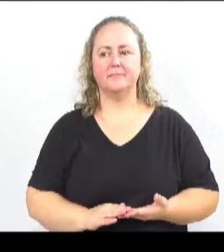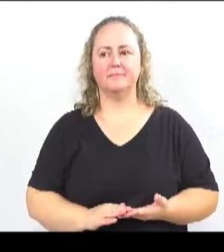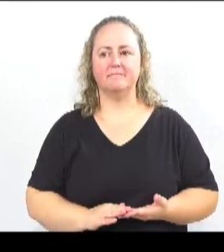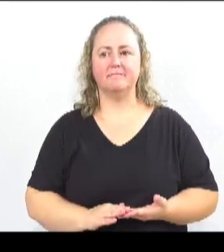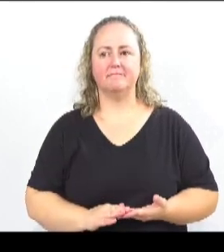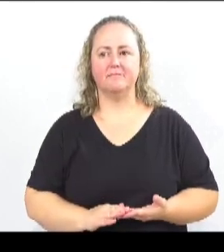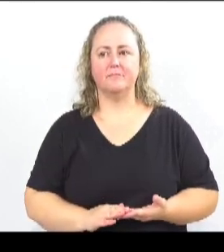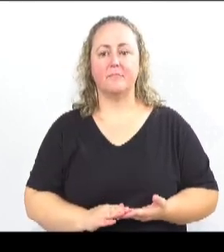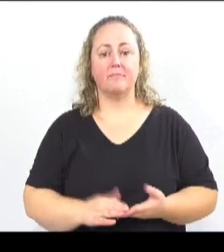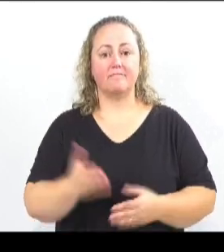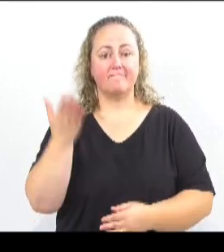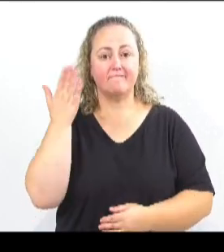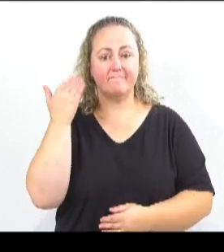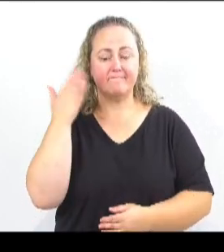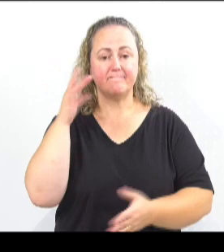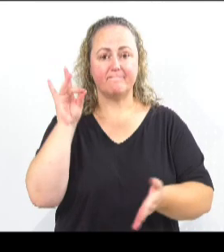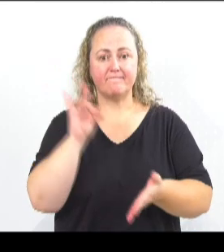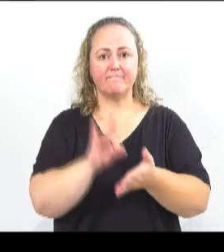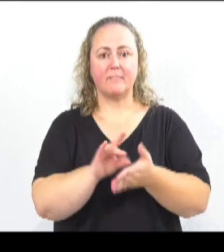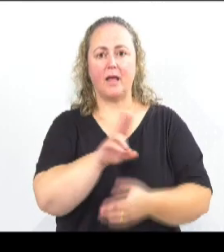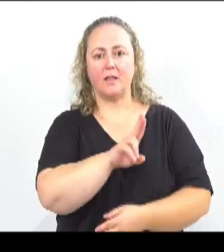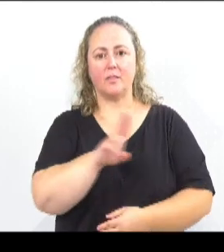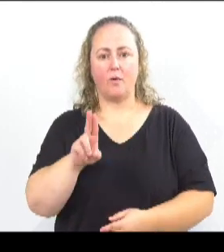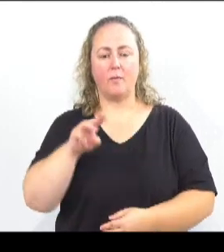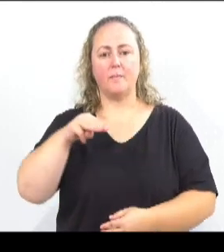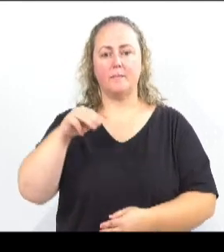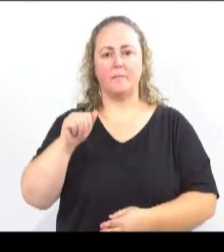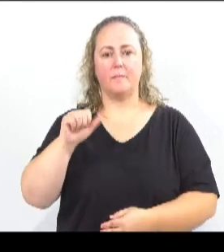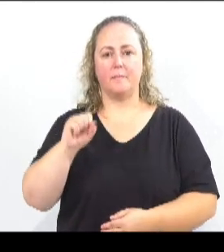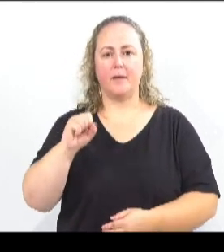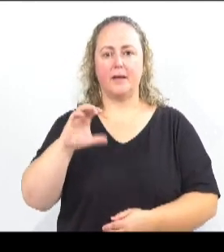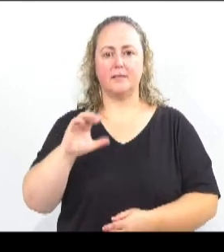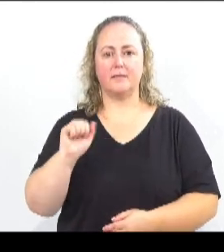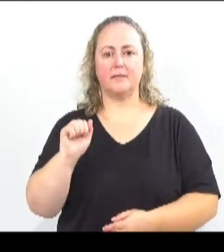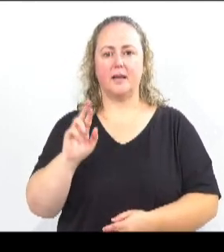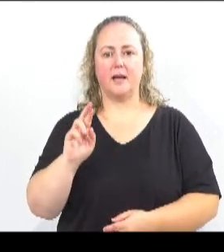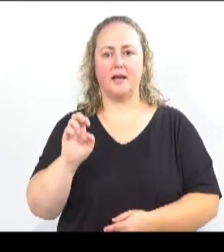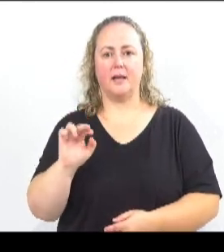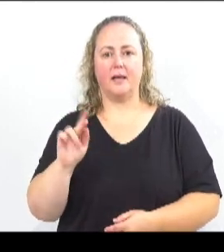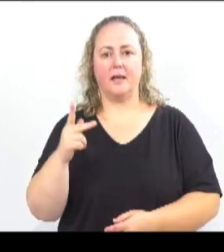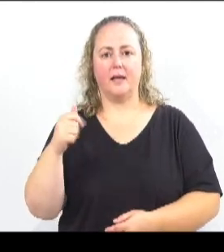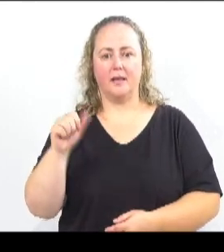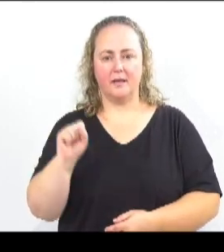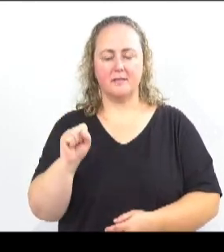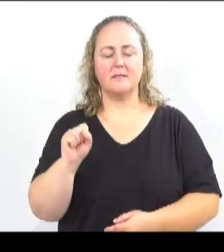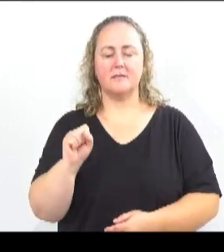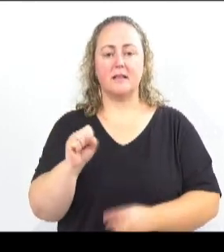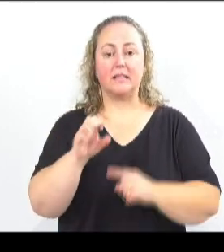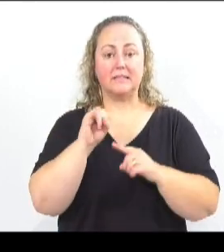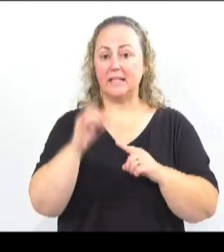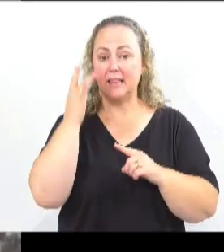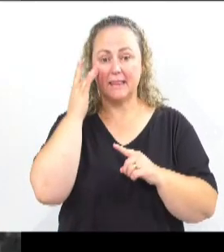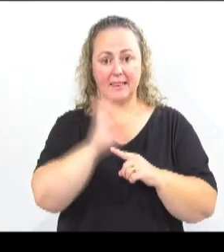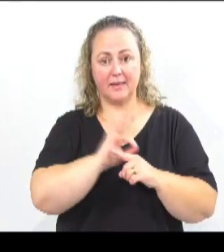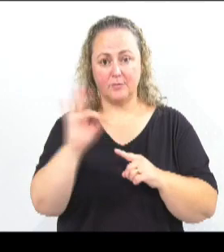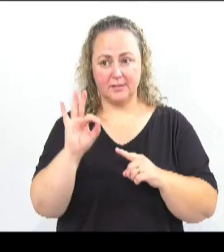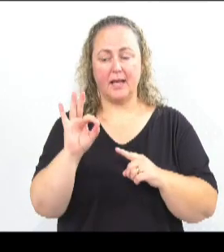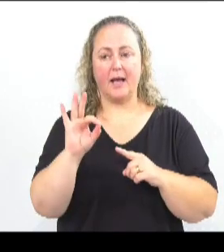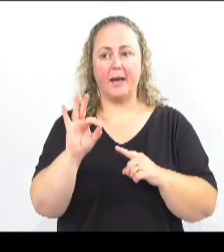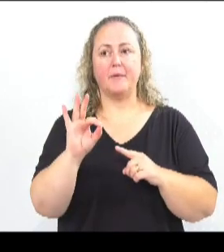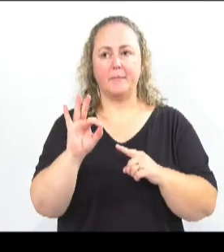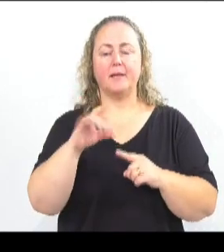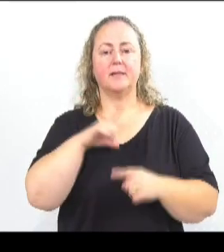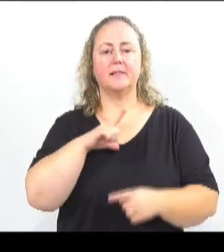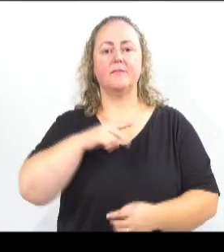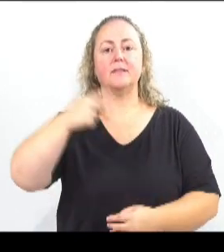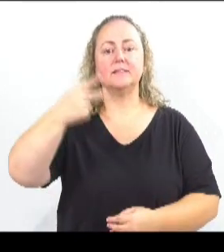mas que, na verdade, o nome dela original é Praça Mascarenhas de Moraes, né? E, para quem não sabe, para finalizar o tema, o segundo